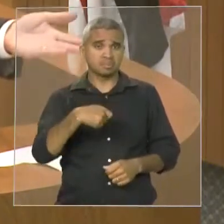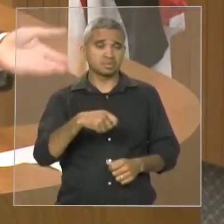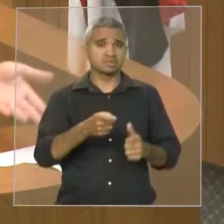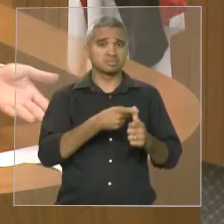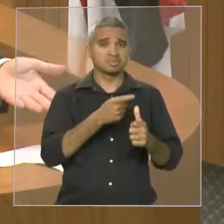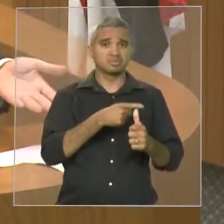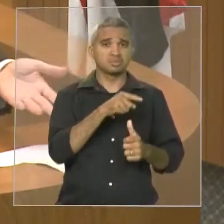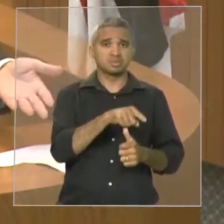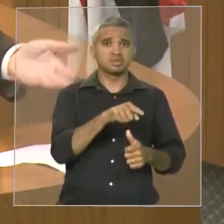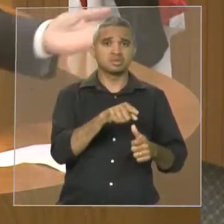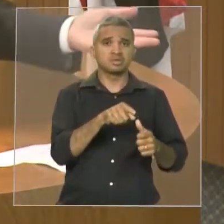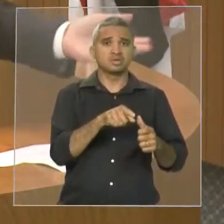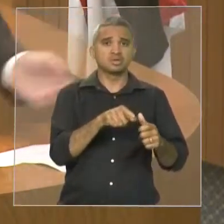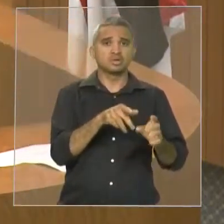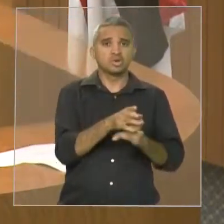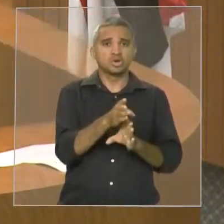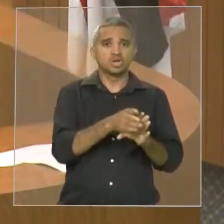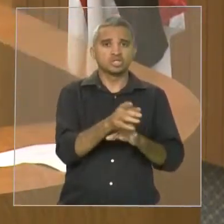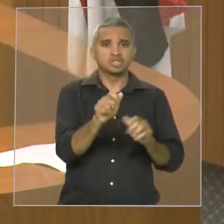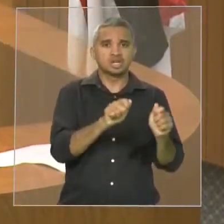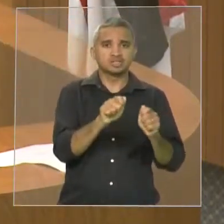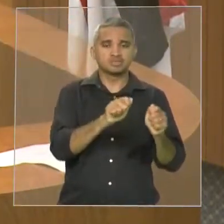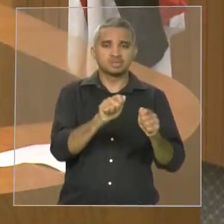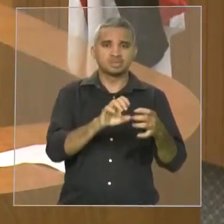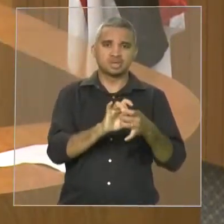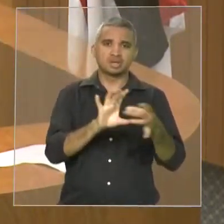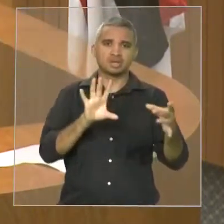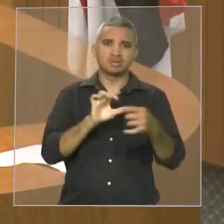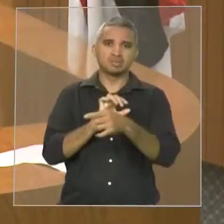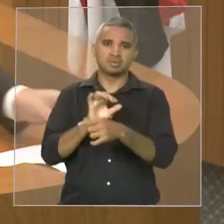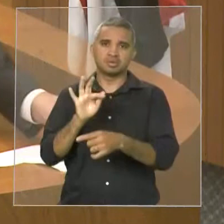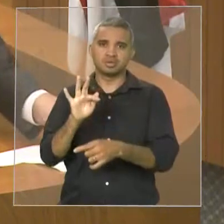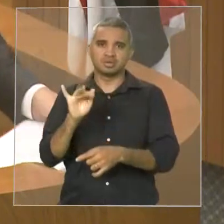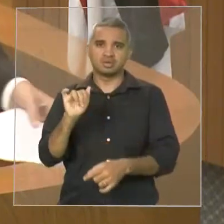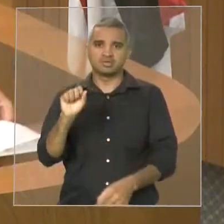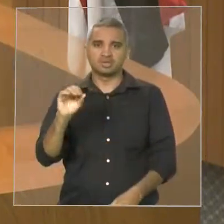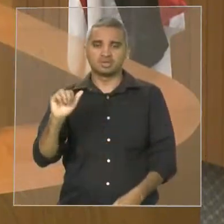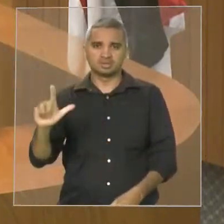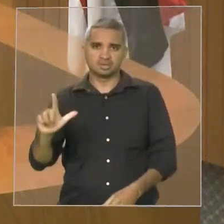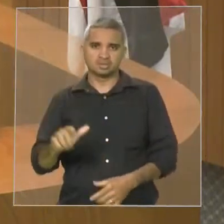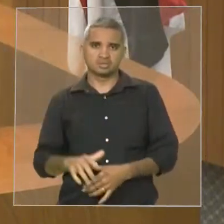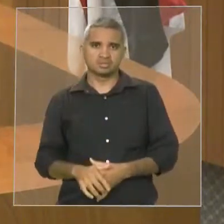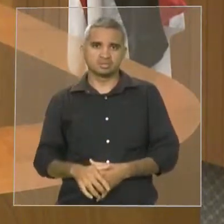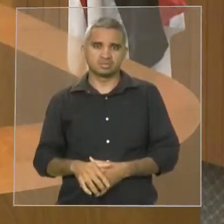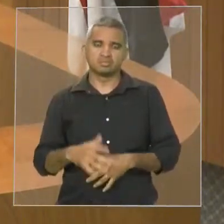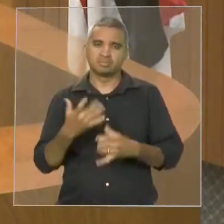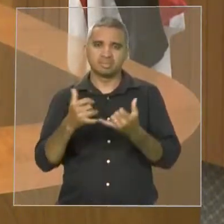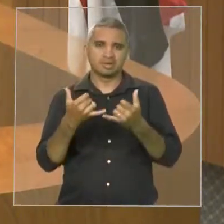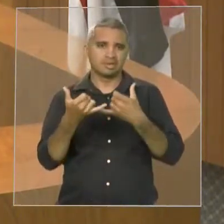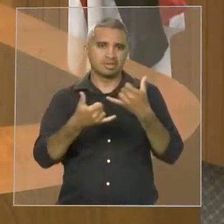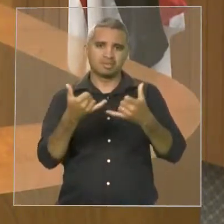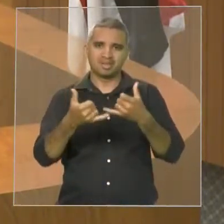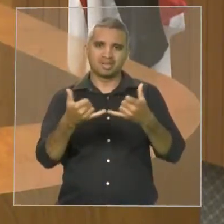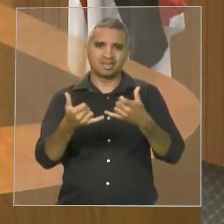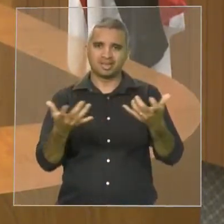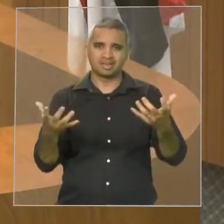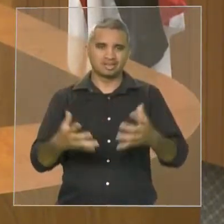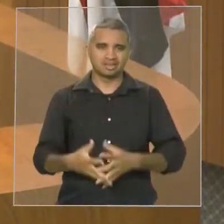ser fiscalizado. É brincadeira, mas ele diz que é o governo da transparência. Mais à